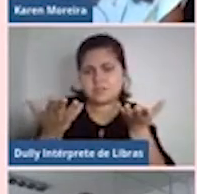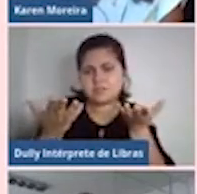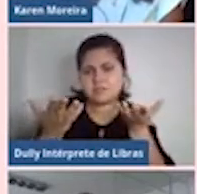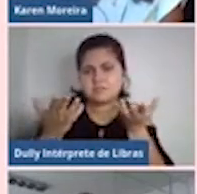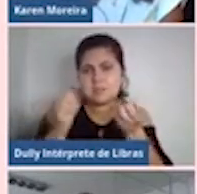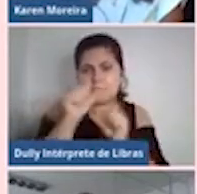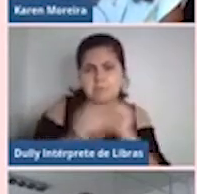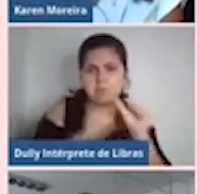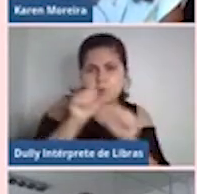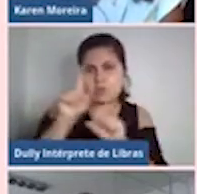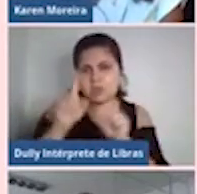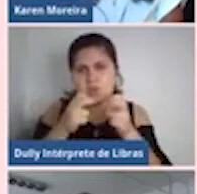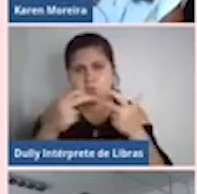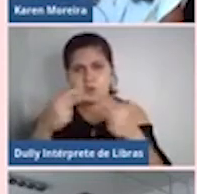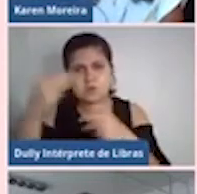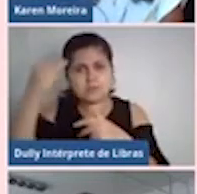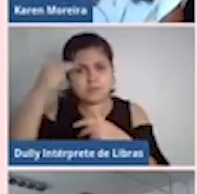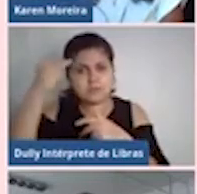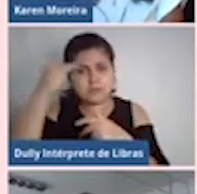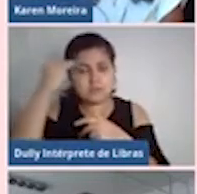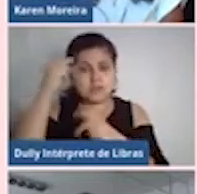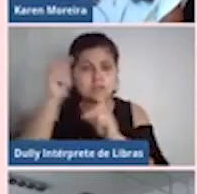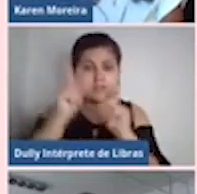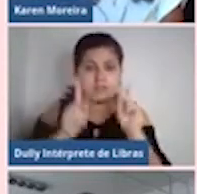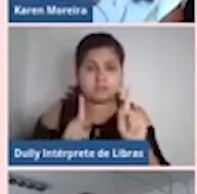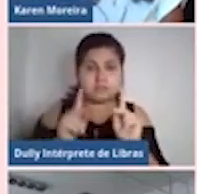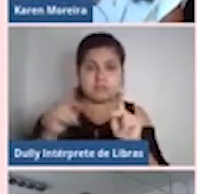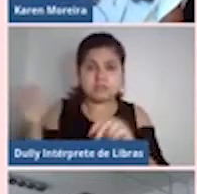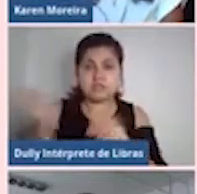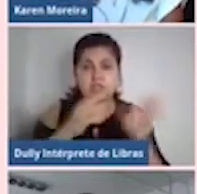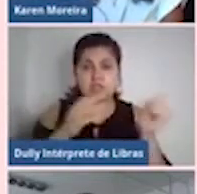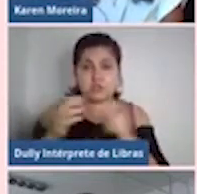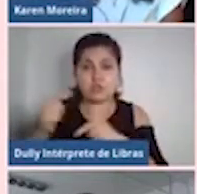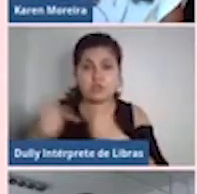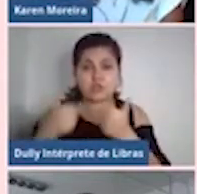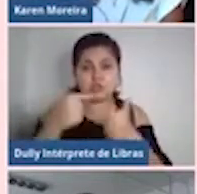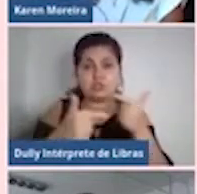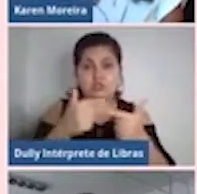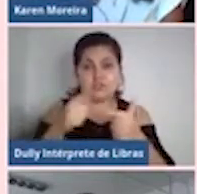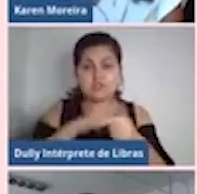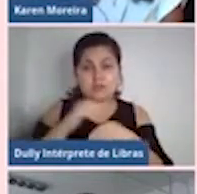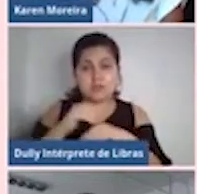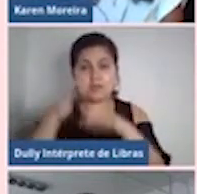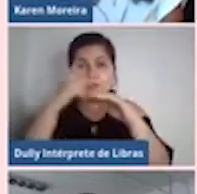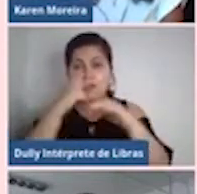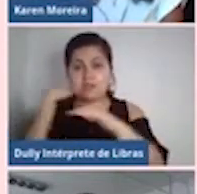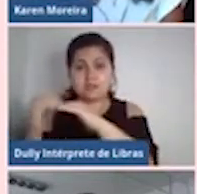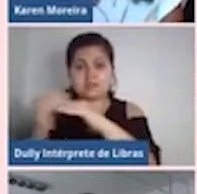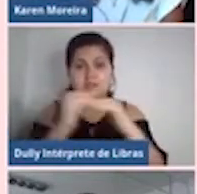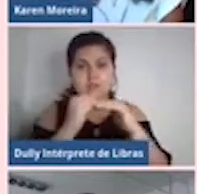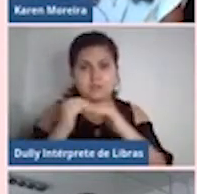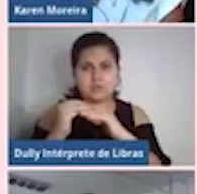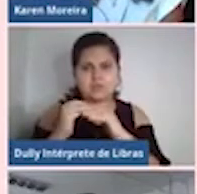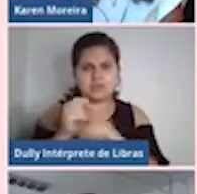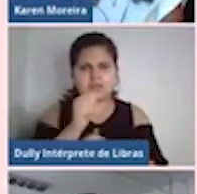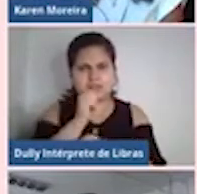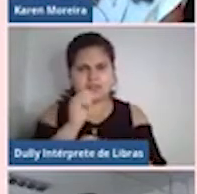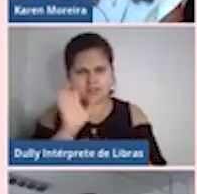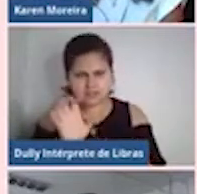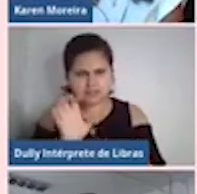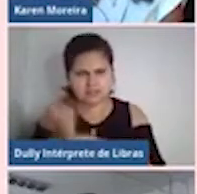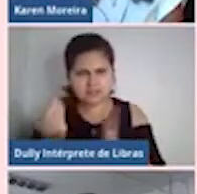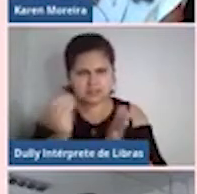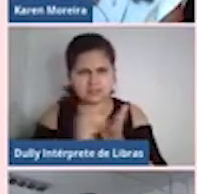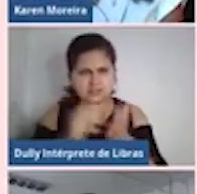alguma coisa na mentalidade das pessoas, das novas gerações e termos mais igualdade, é ainda válido a gente